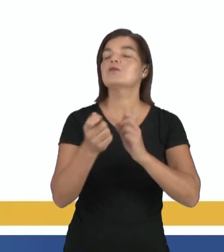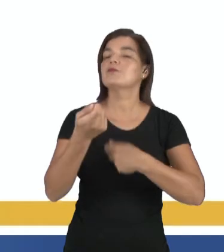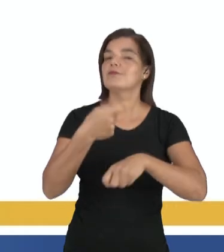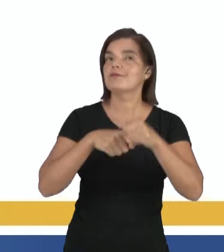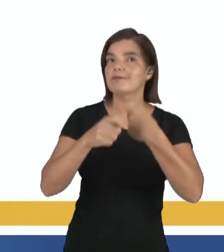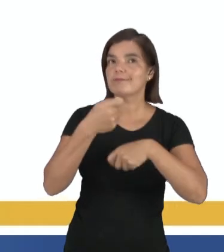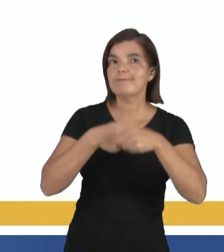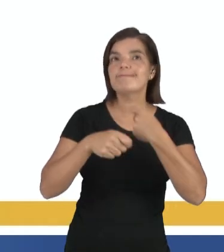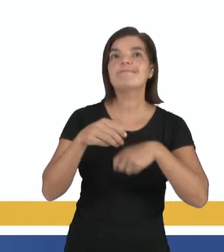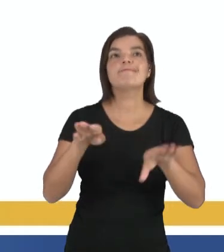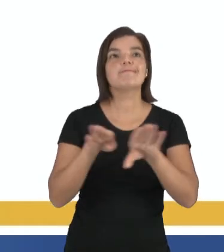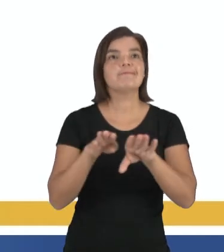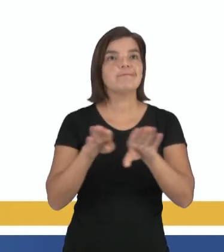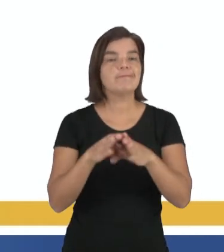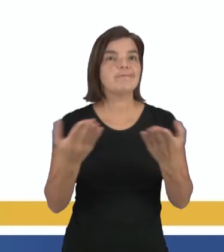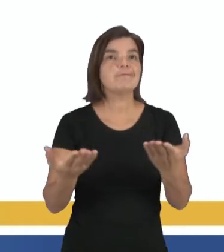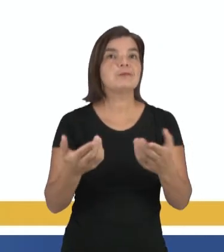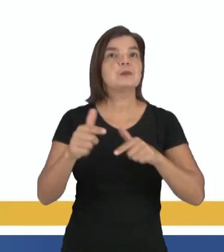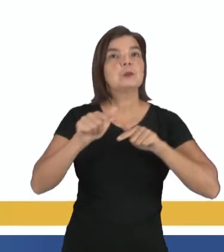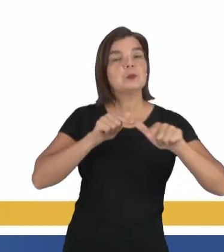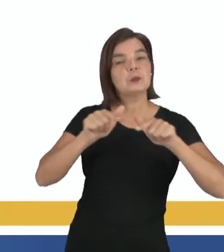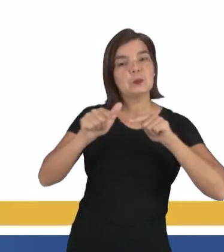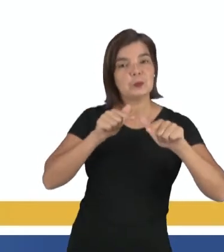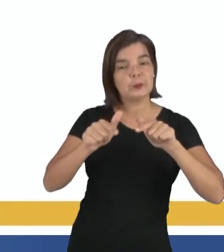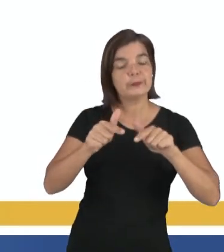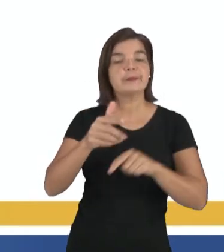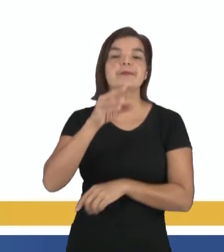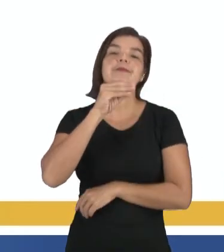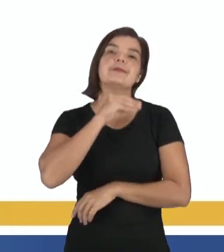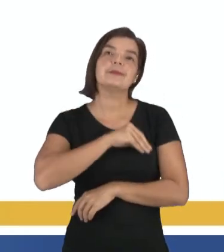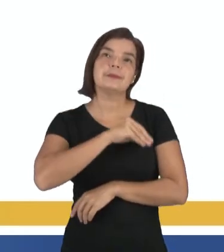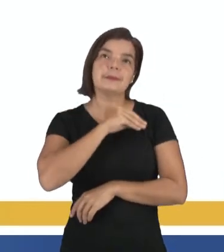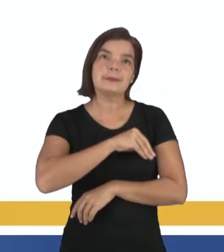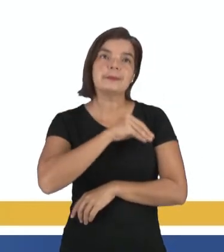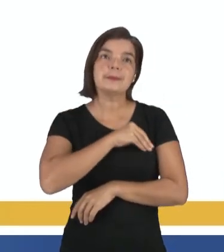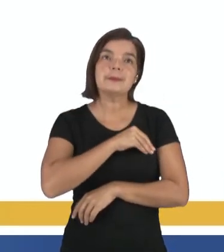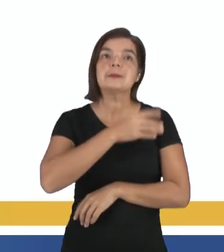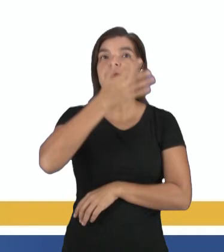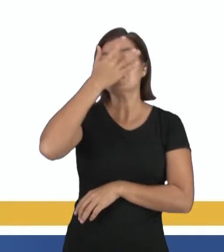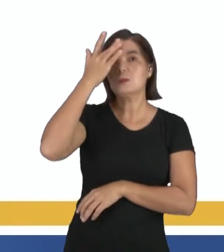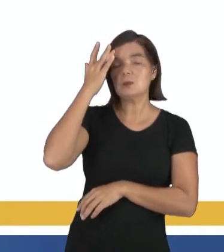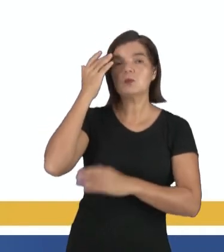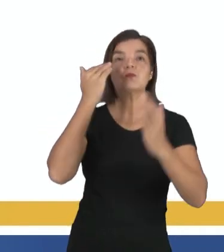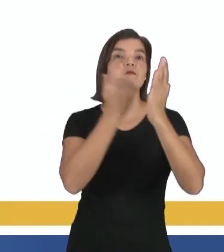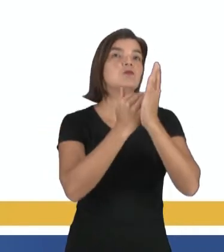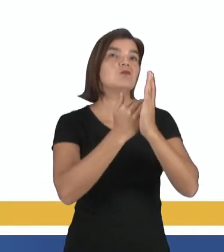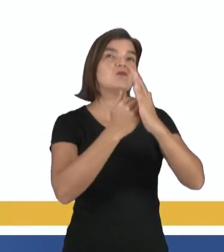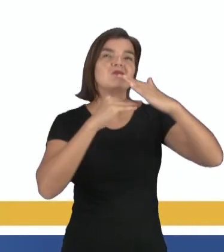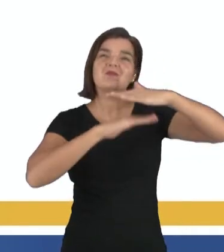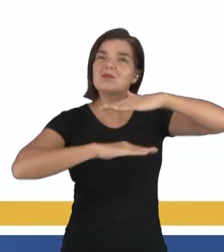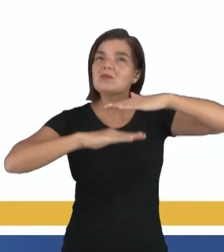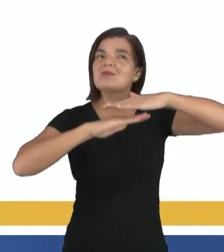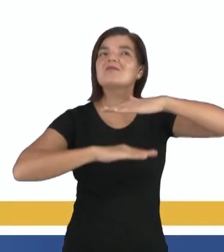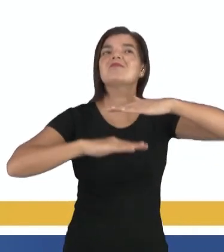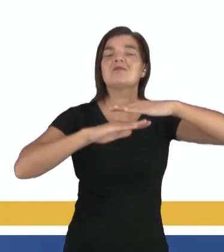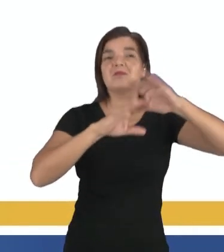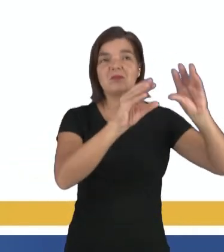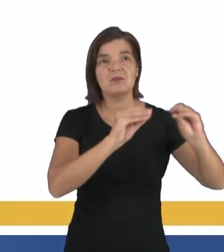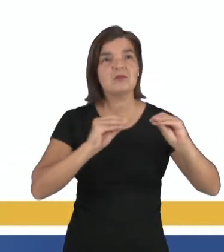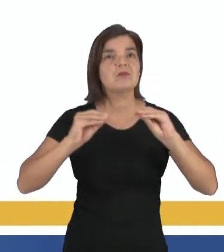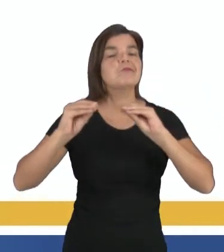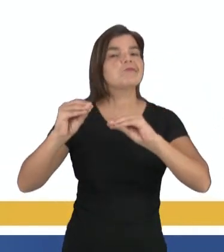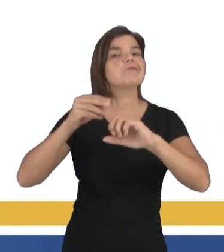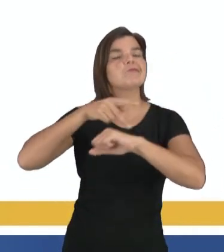os socioeconômicos, dentre os quais se inclui a questão do emprego e dos salários. Muitas pessoas de países